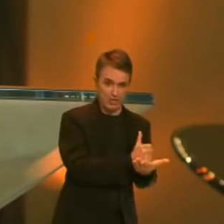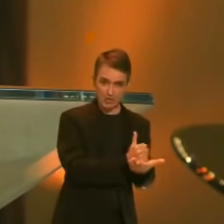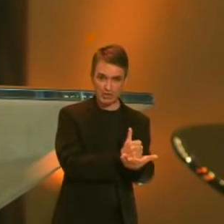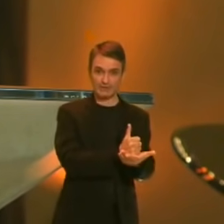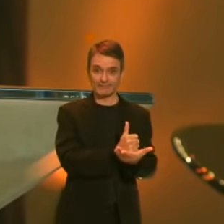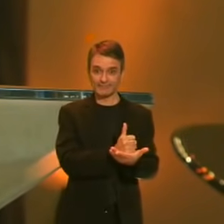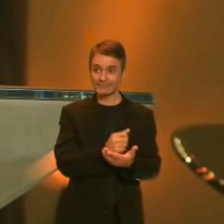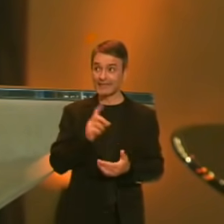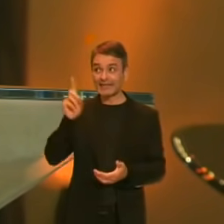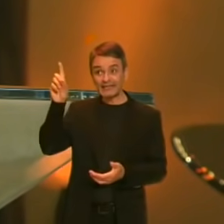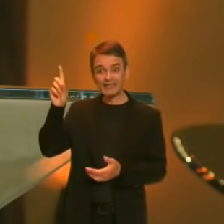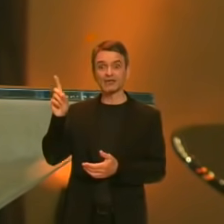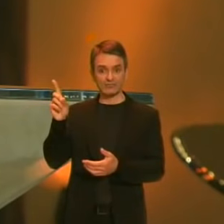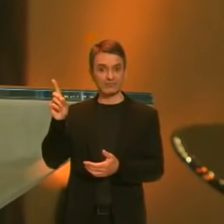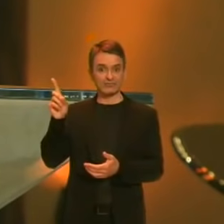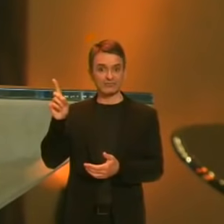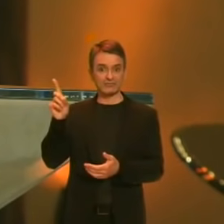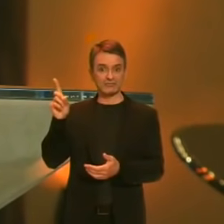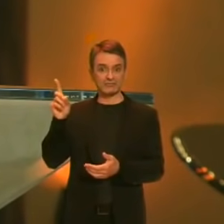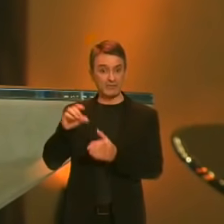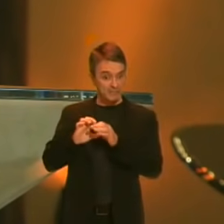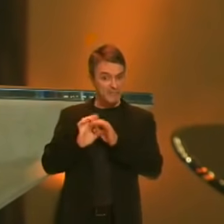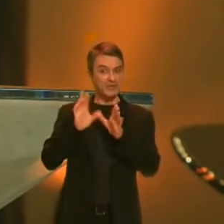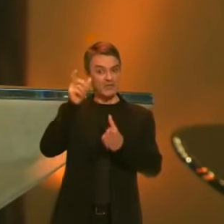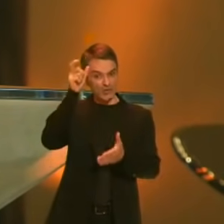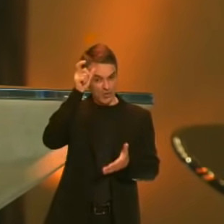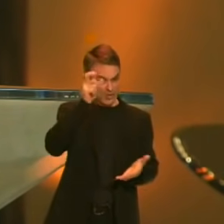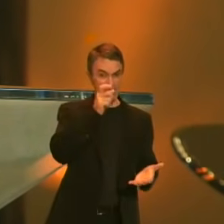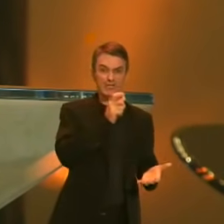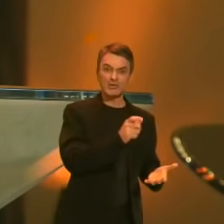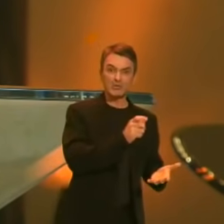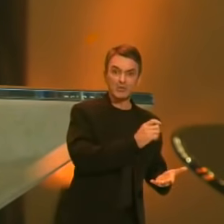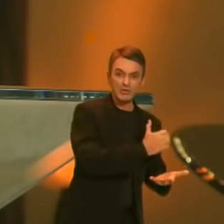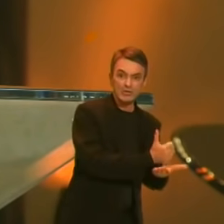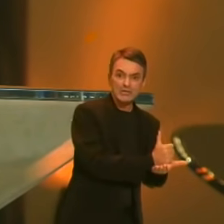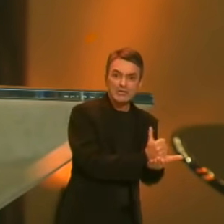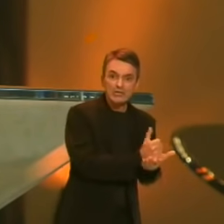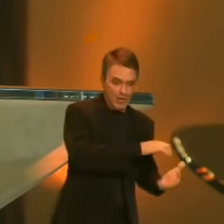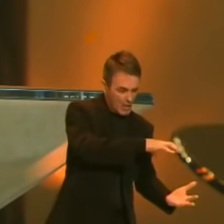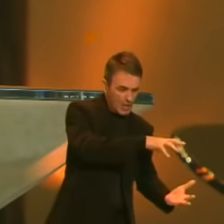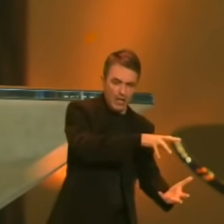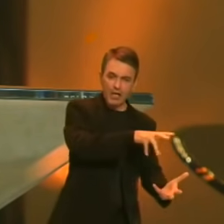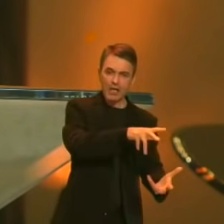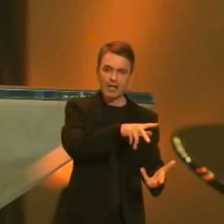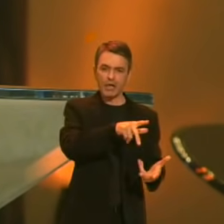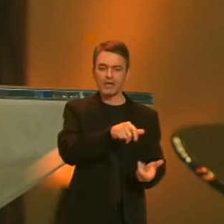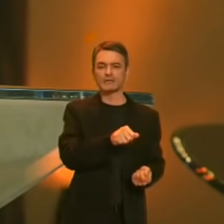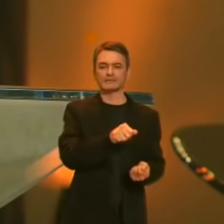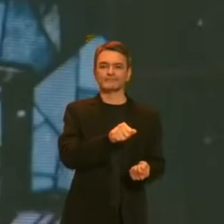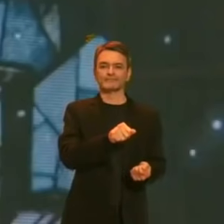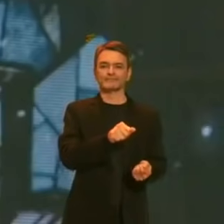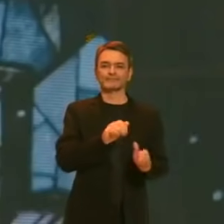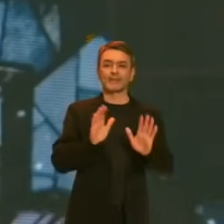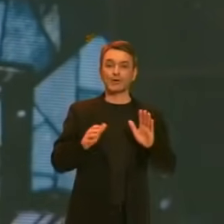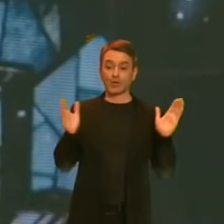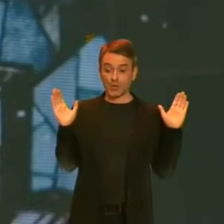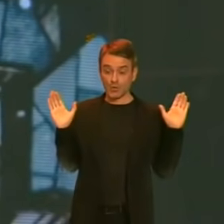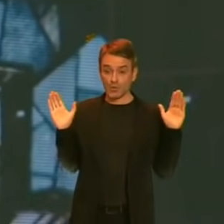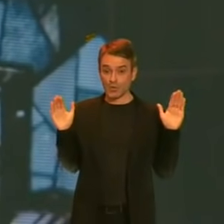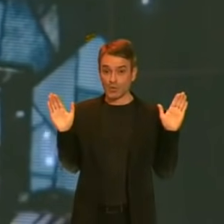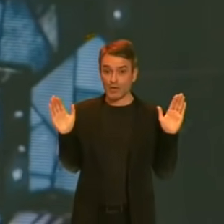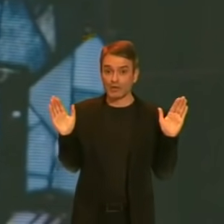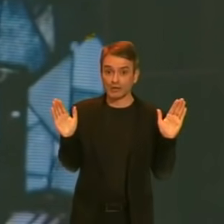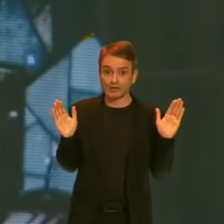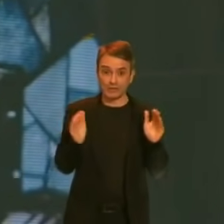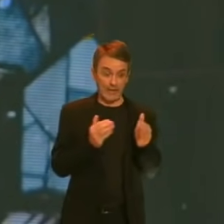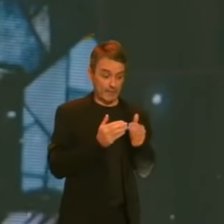Essa é a mensagem da quinta trombeta. Quando tocar a quinta trombeta, um anjo vai abrir a porta